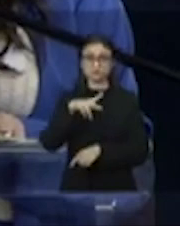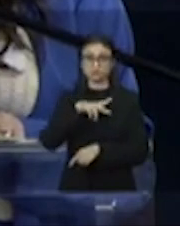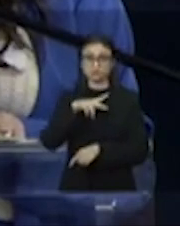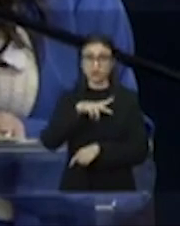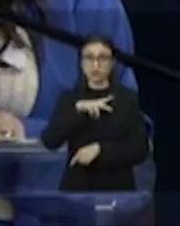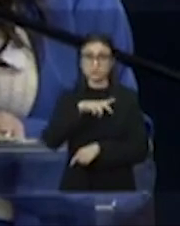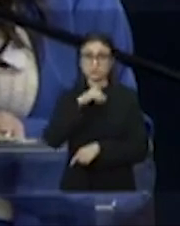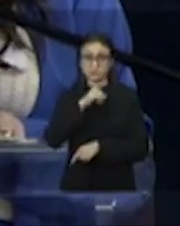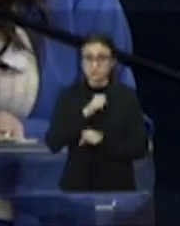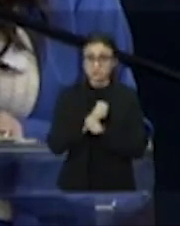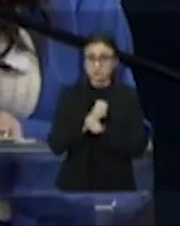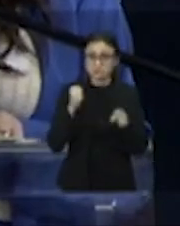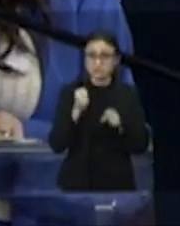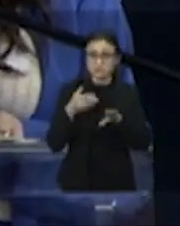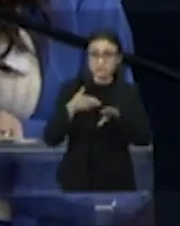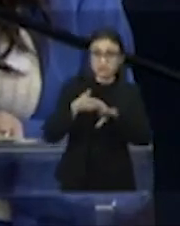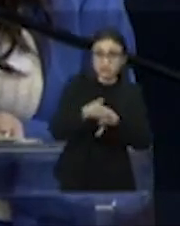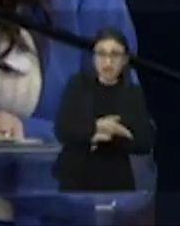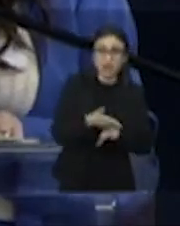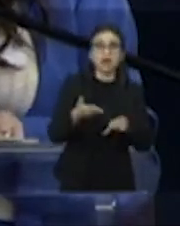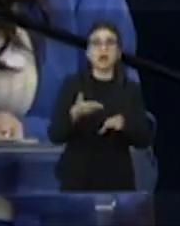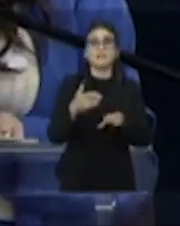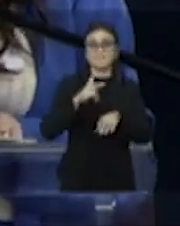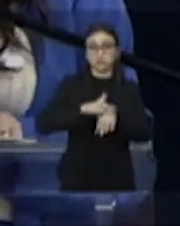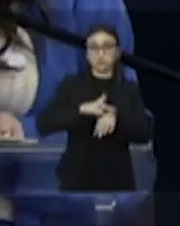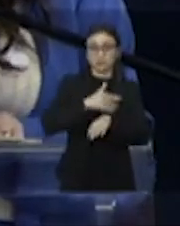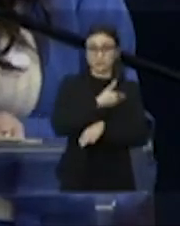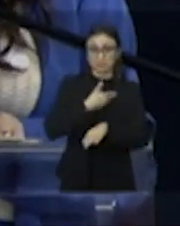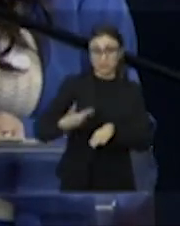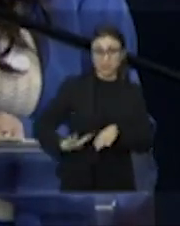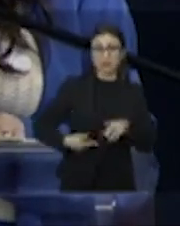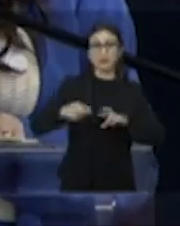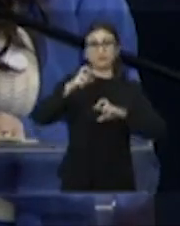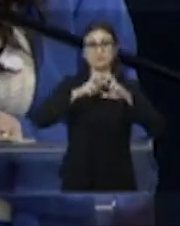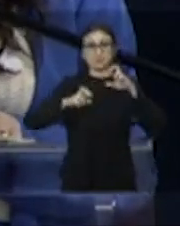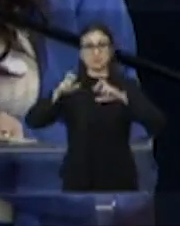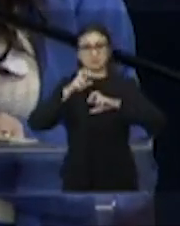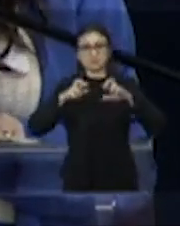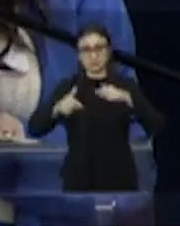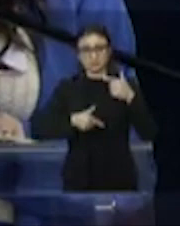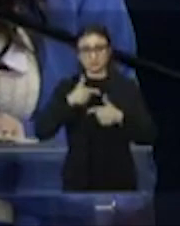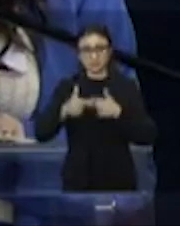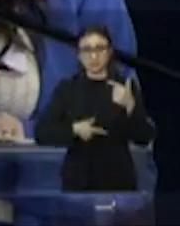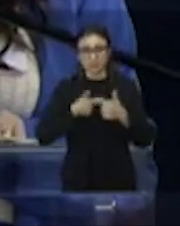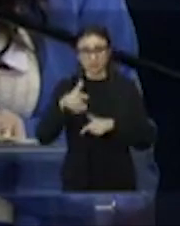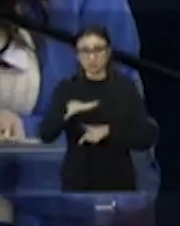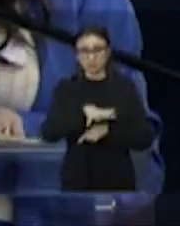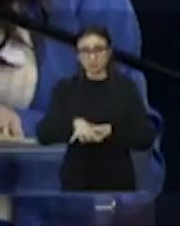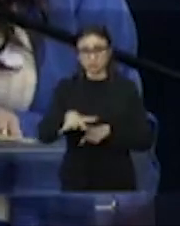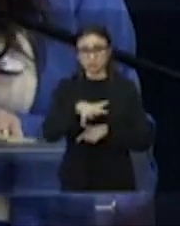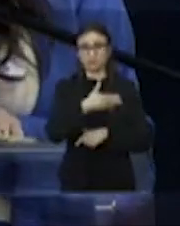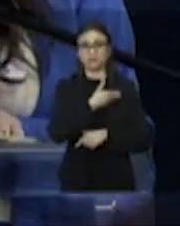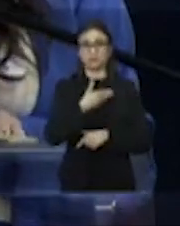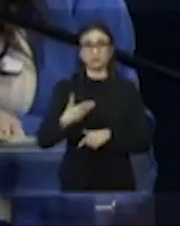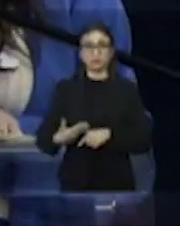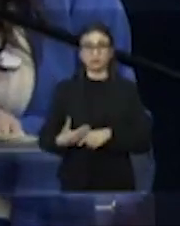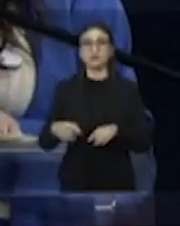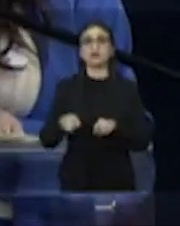não for possível o acesso ao banheiro e bebedouros públicos, fiscalização e regulação dos serviços prestados em áreas públicas,